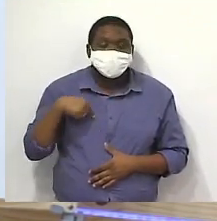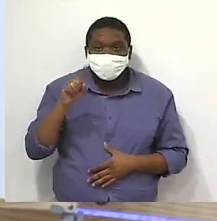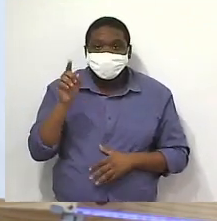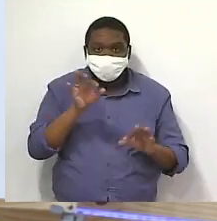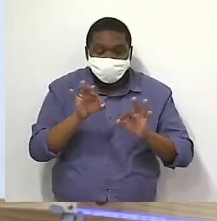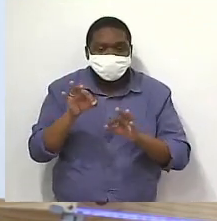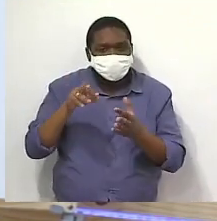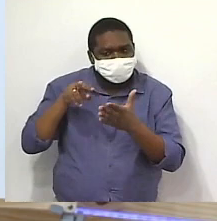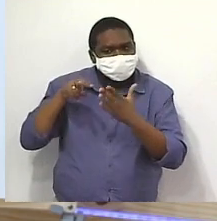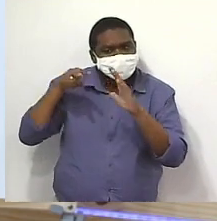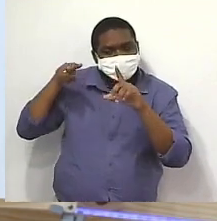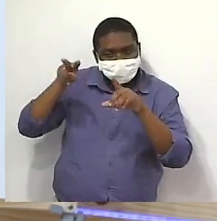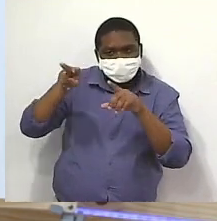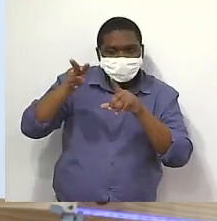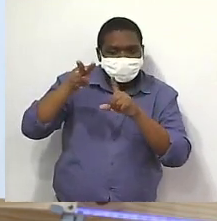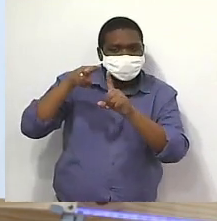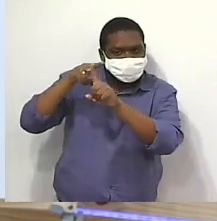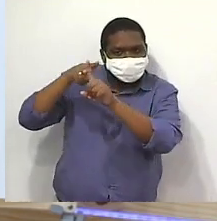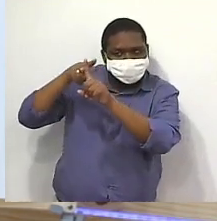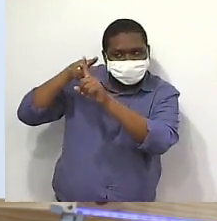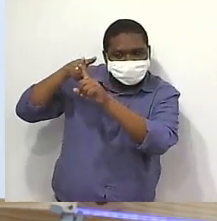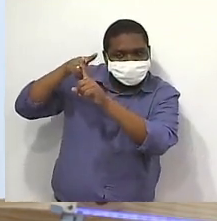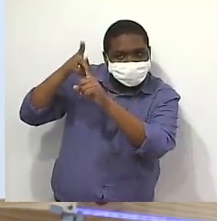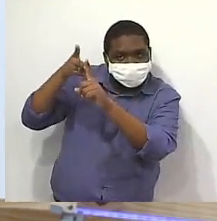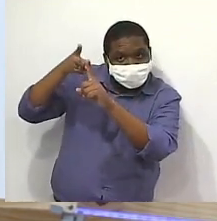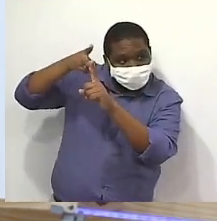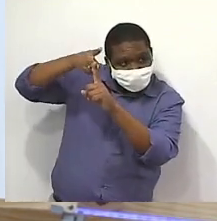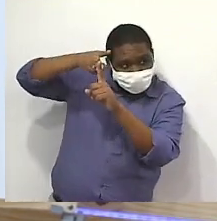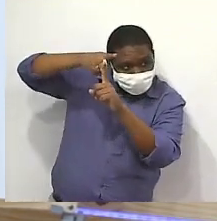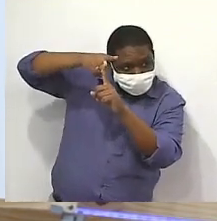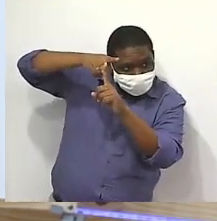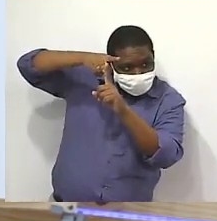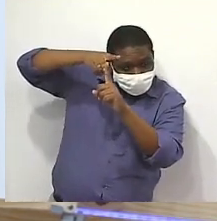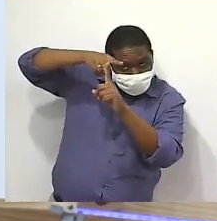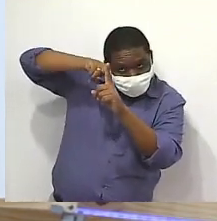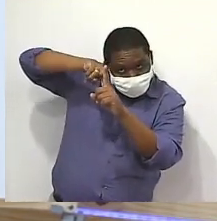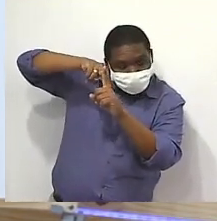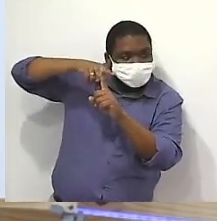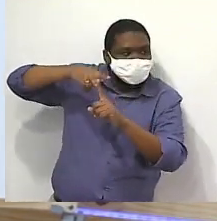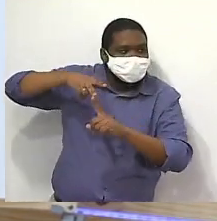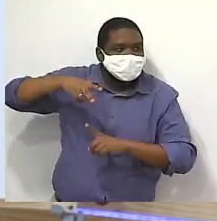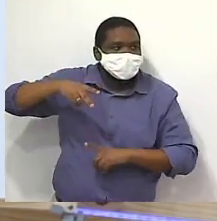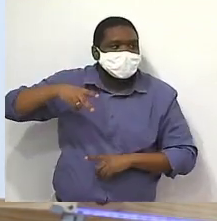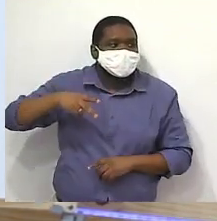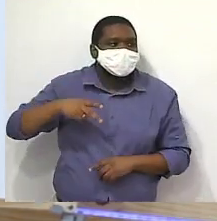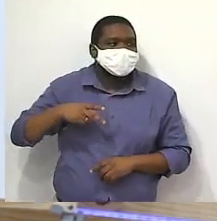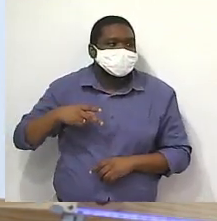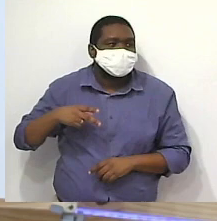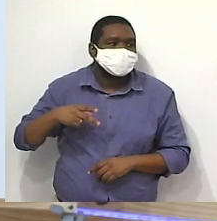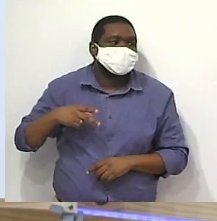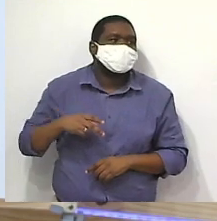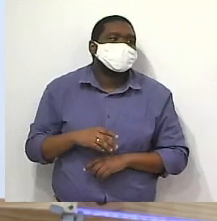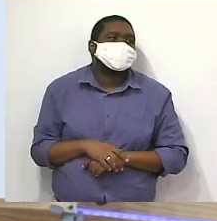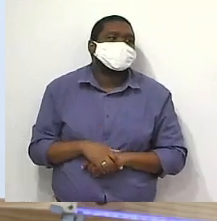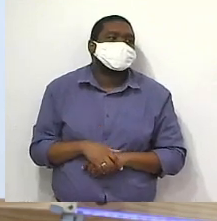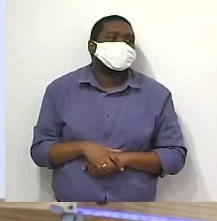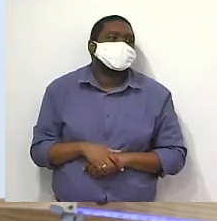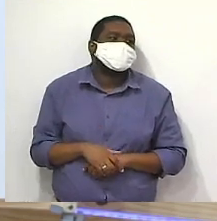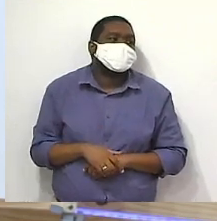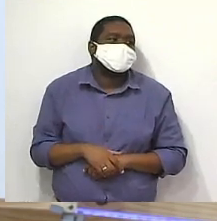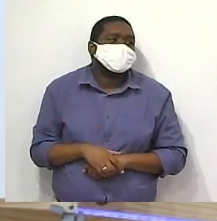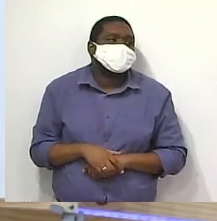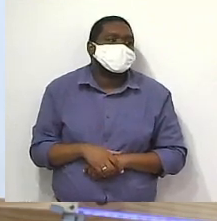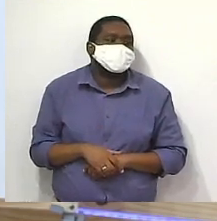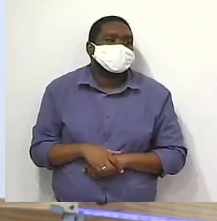ok? Firmou, eu venho para cá, não escorrega, não escorrega. Venho para cá. E